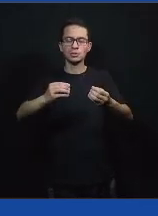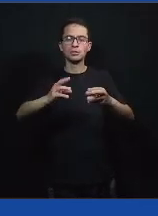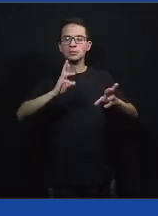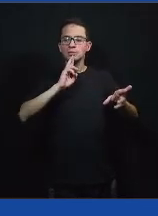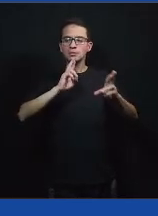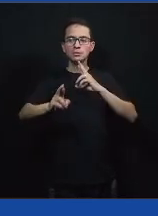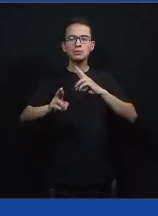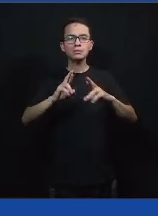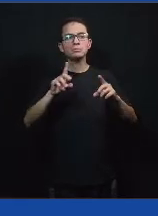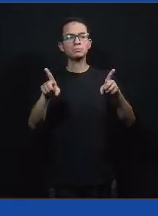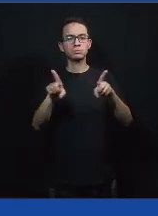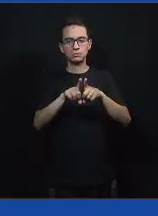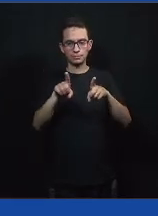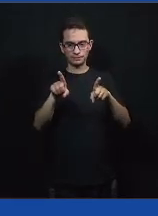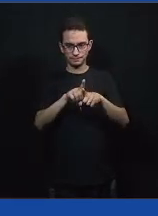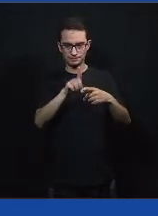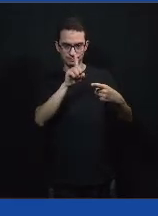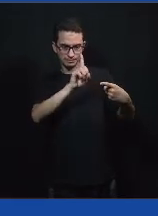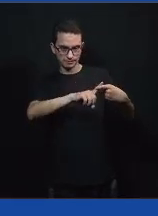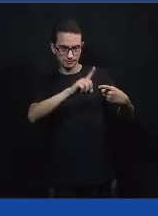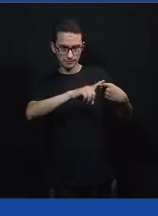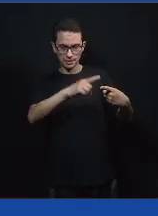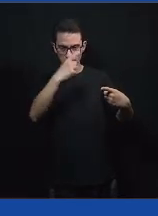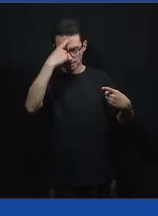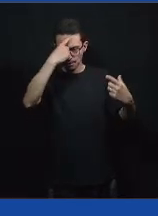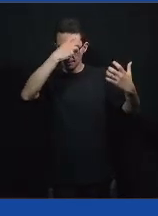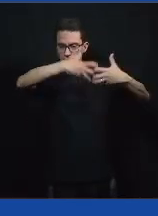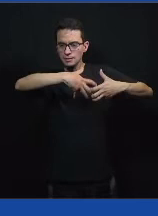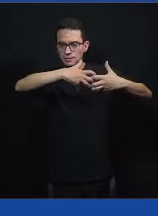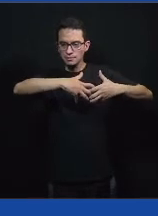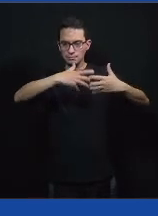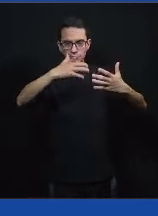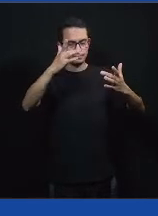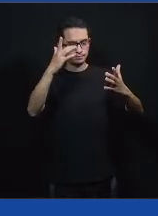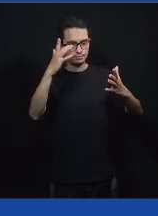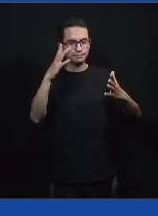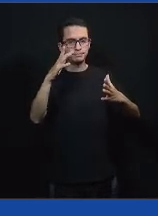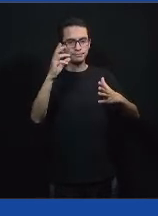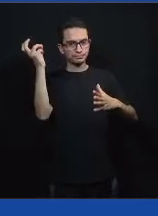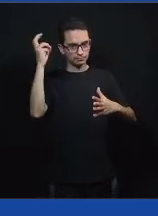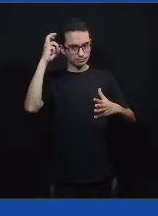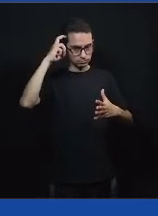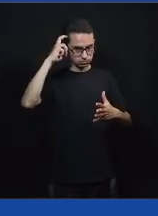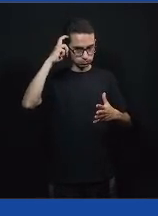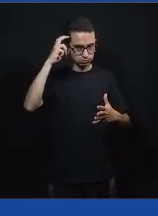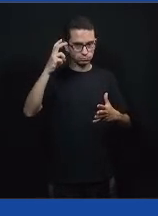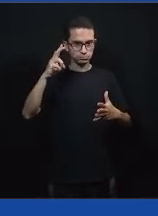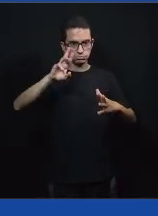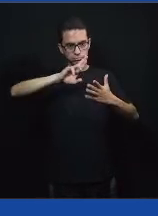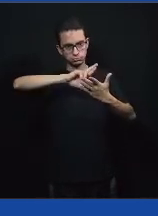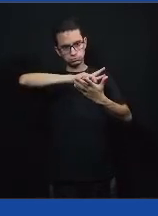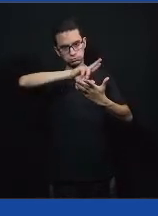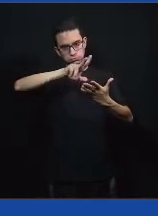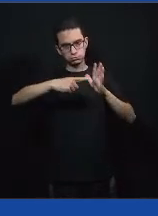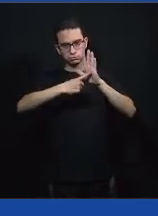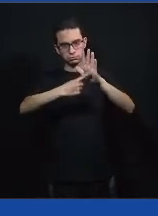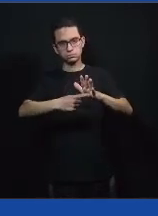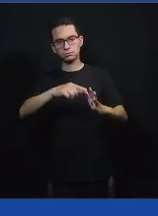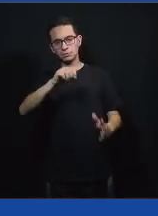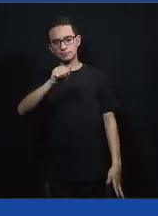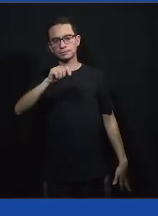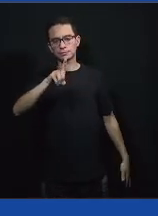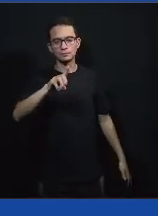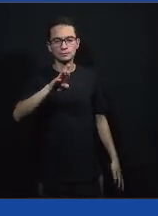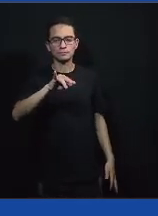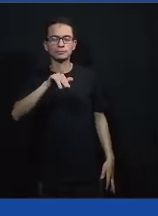nos temas de saúde mental Esporte cultura pessoa com deficiência com Adriele a segurança